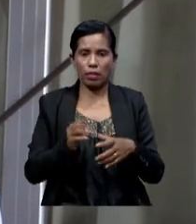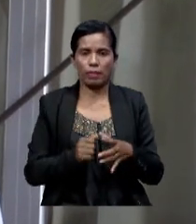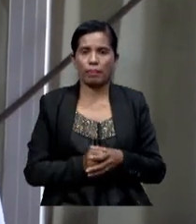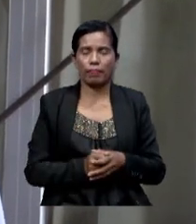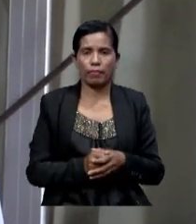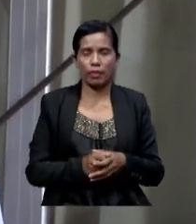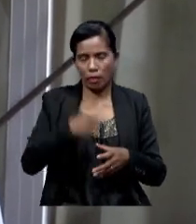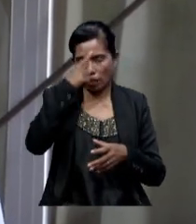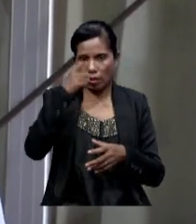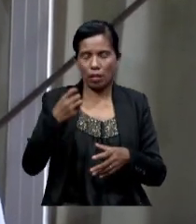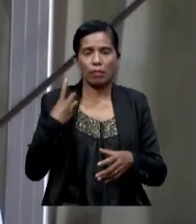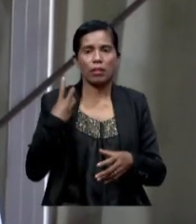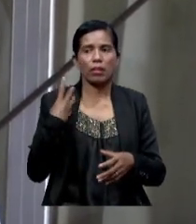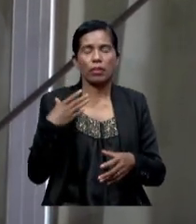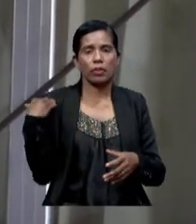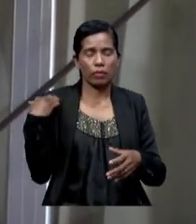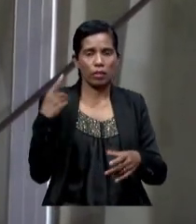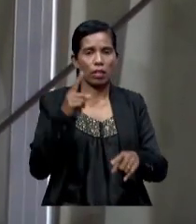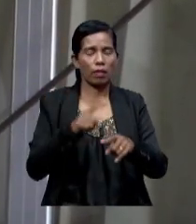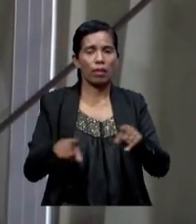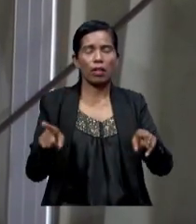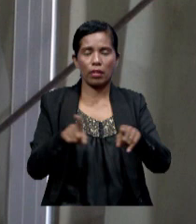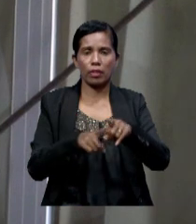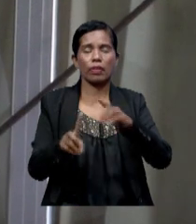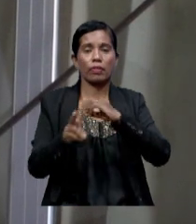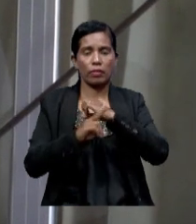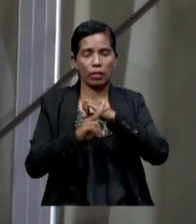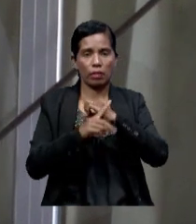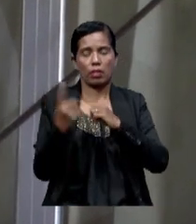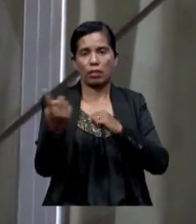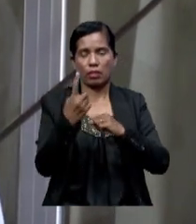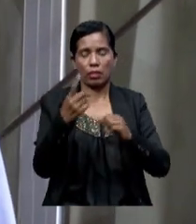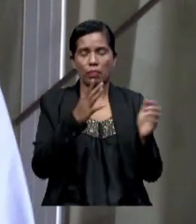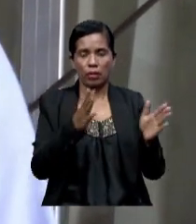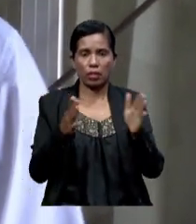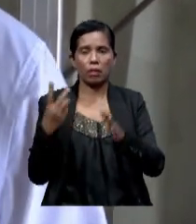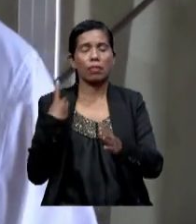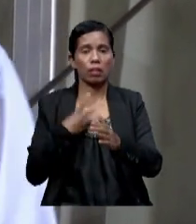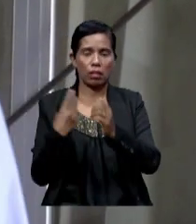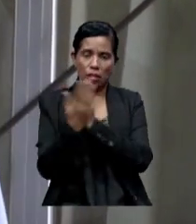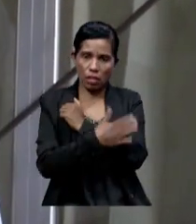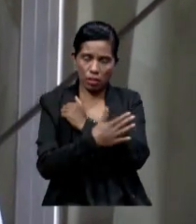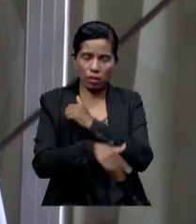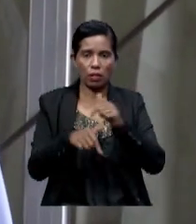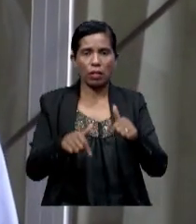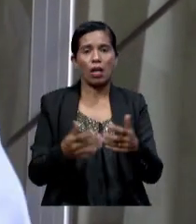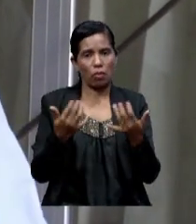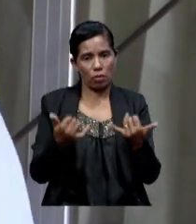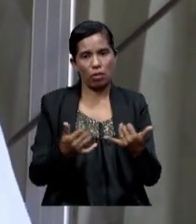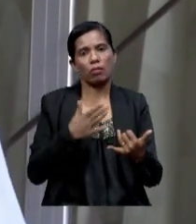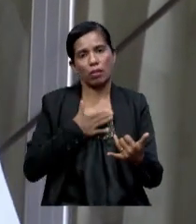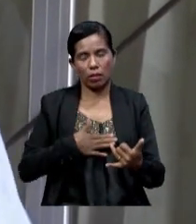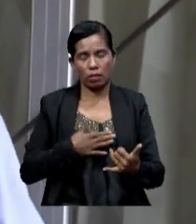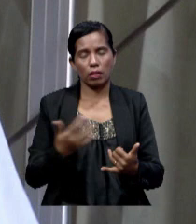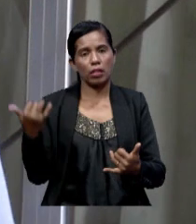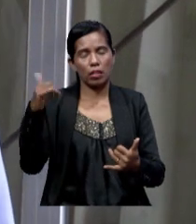ita jovem ser la bela sai vida no fatem ba processo ita nação ainda nem tamba agora dará um cuidado se ira tamba